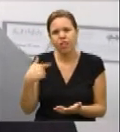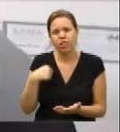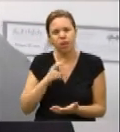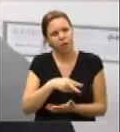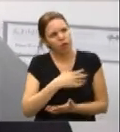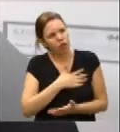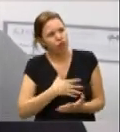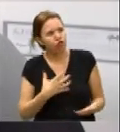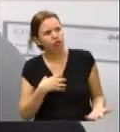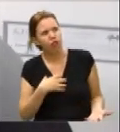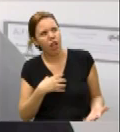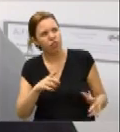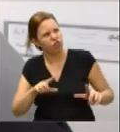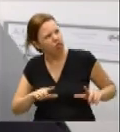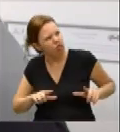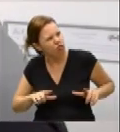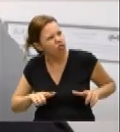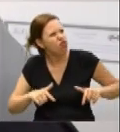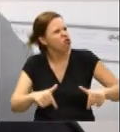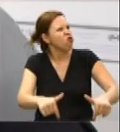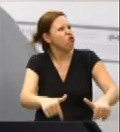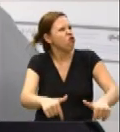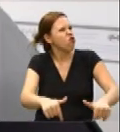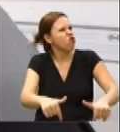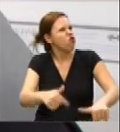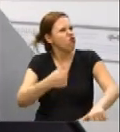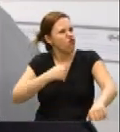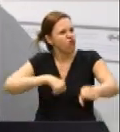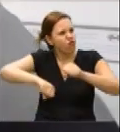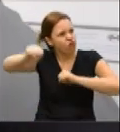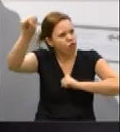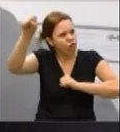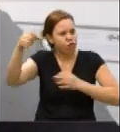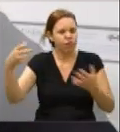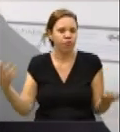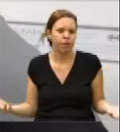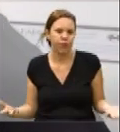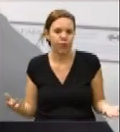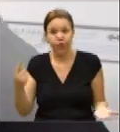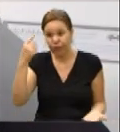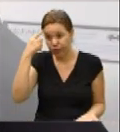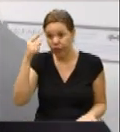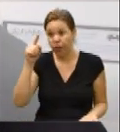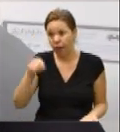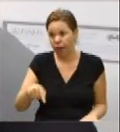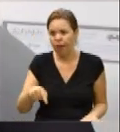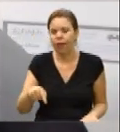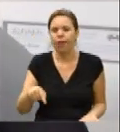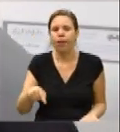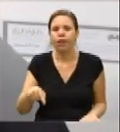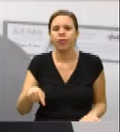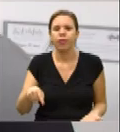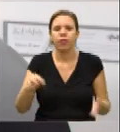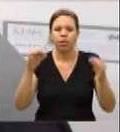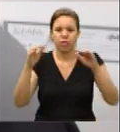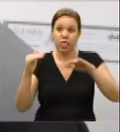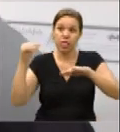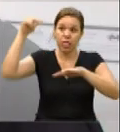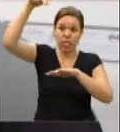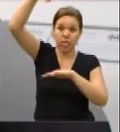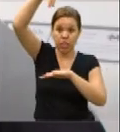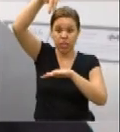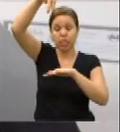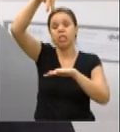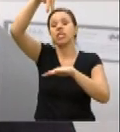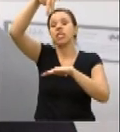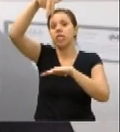de ver o Batman numa cena de ação, né, pronto pra ação. Então a ideia foi essa, colocar o Batman em cima do prédio, pronto pra